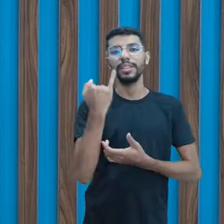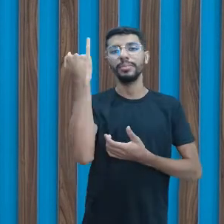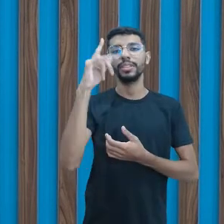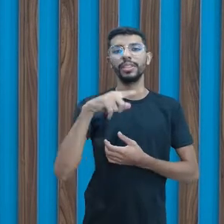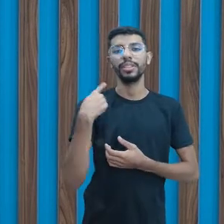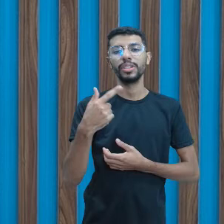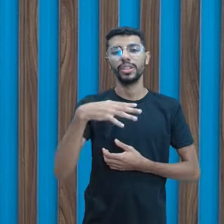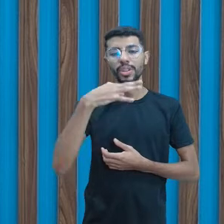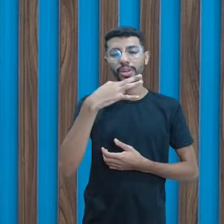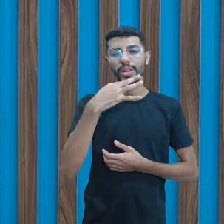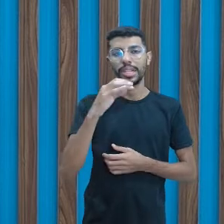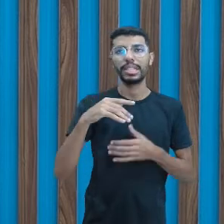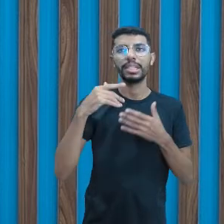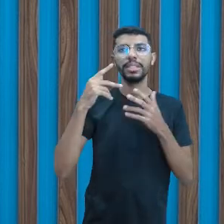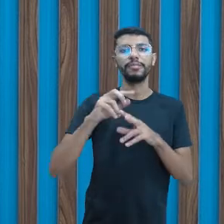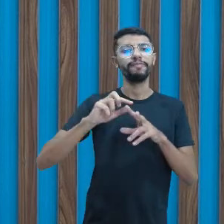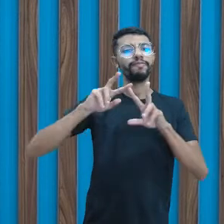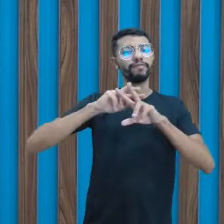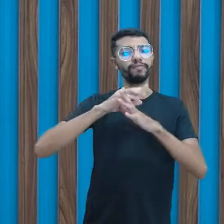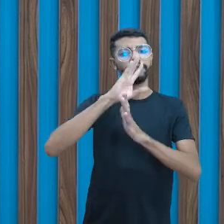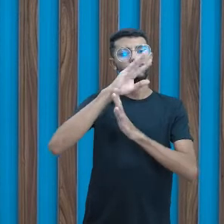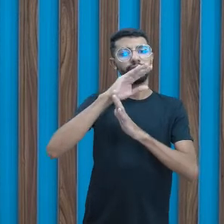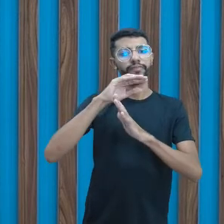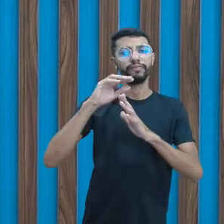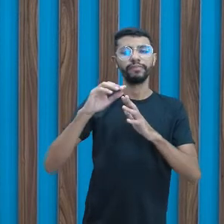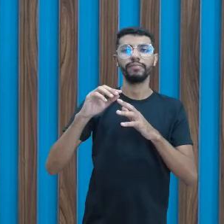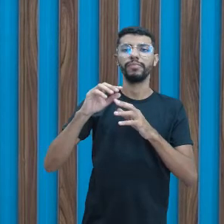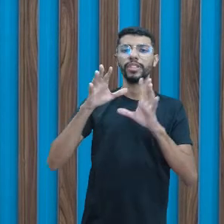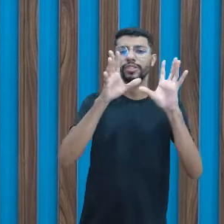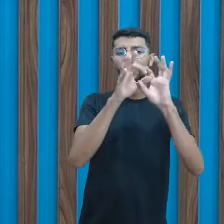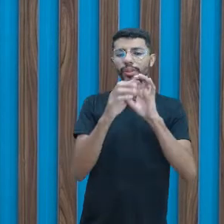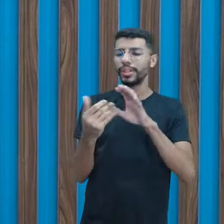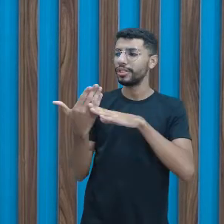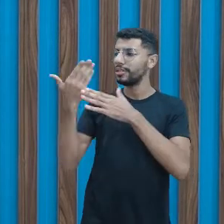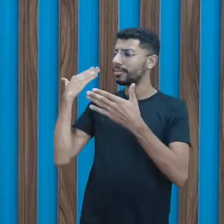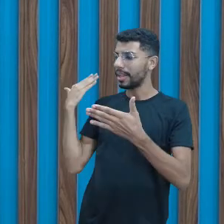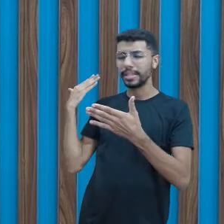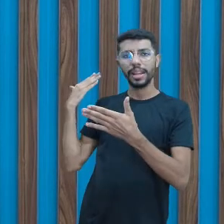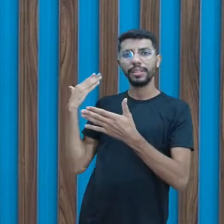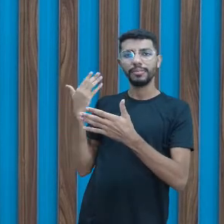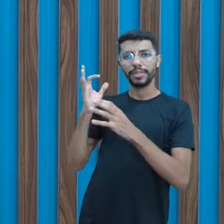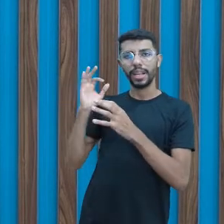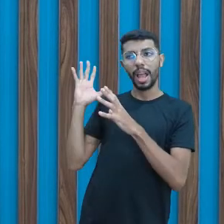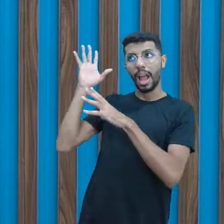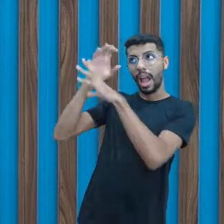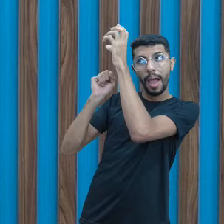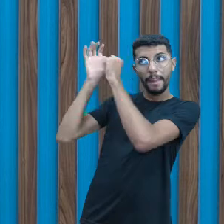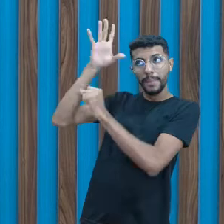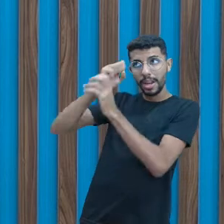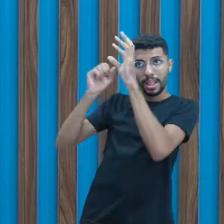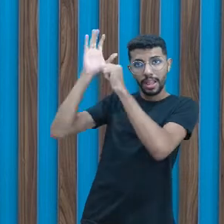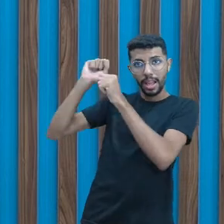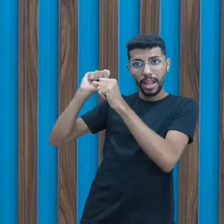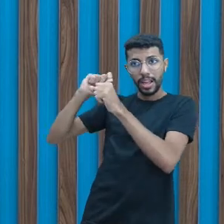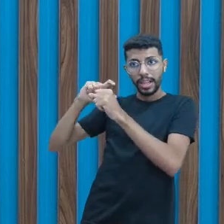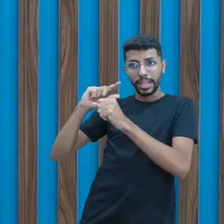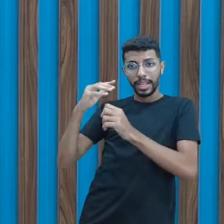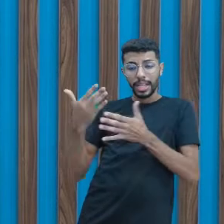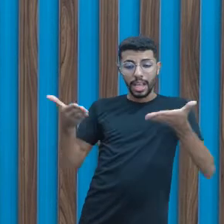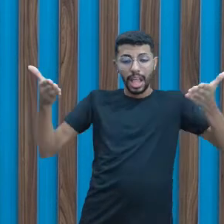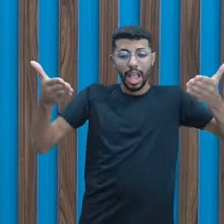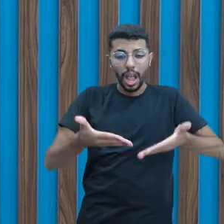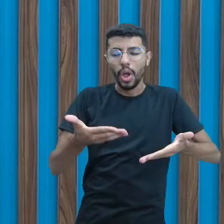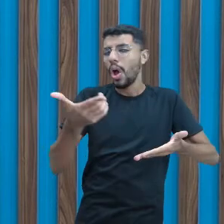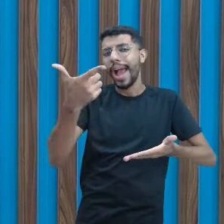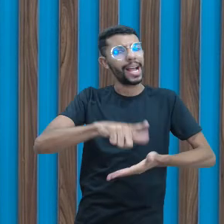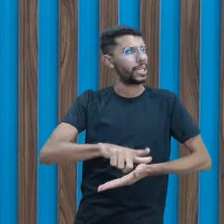esses episódios para a gente aprender com os erros do passado e não repetir no presente, né, tentando fazer com que a